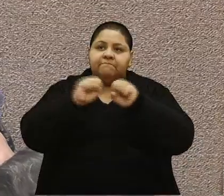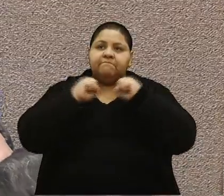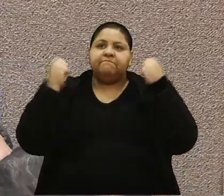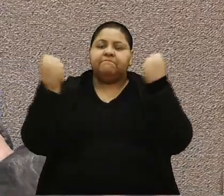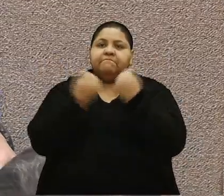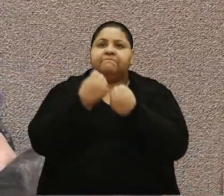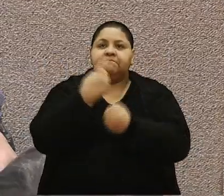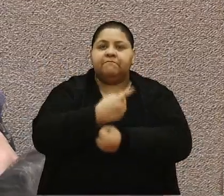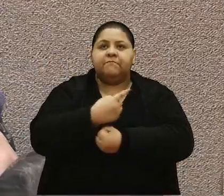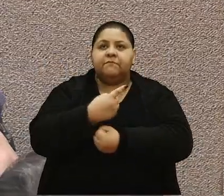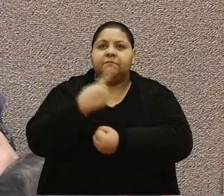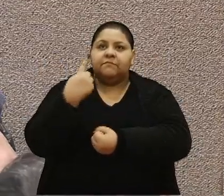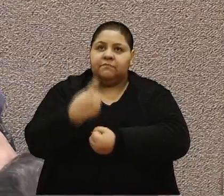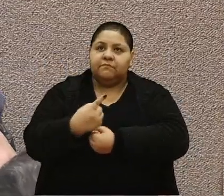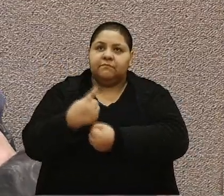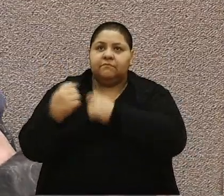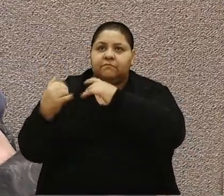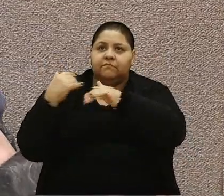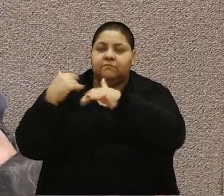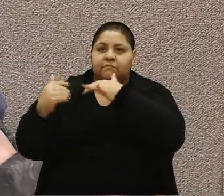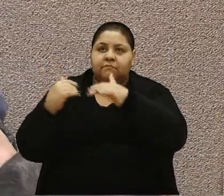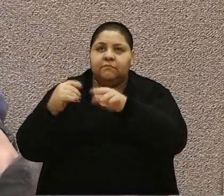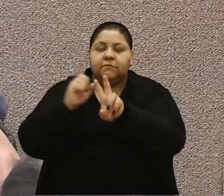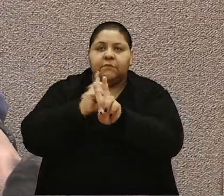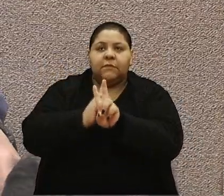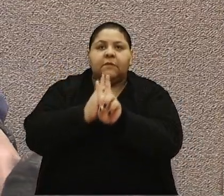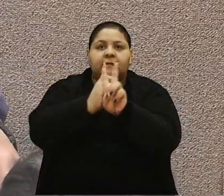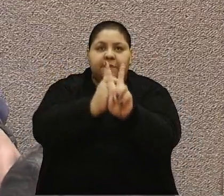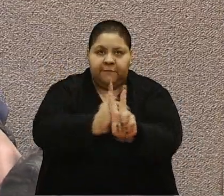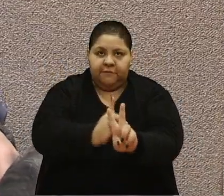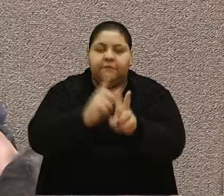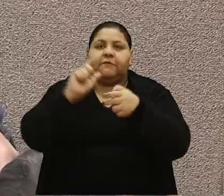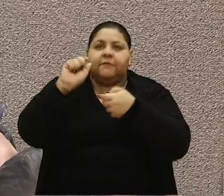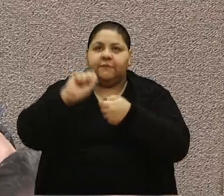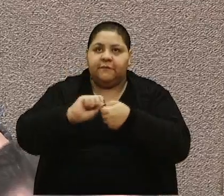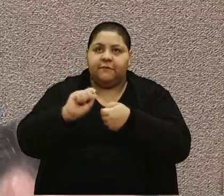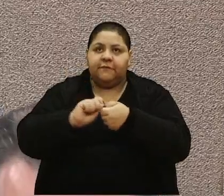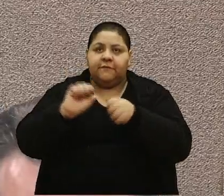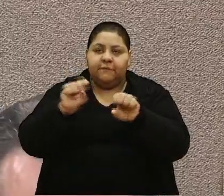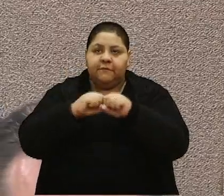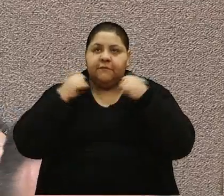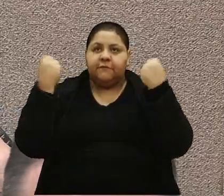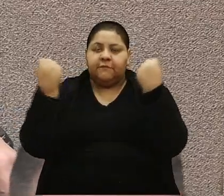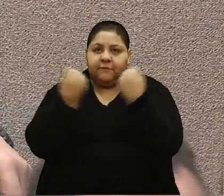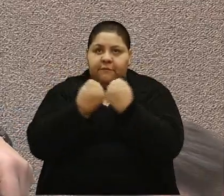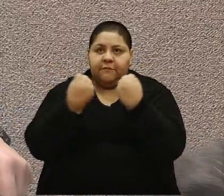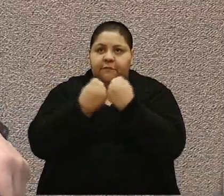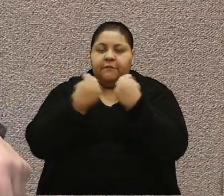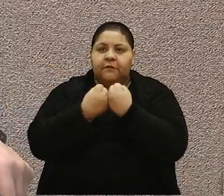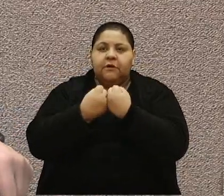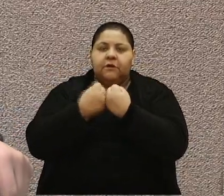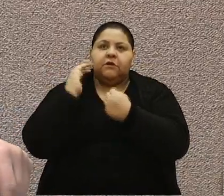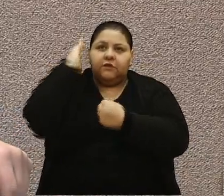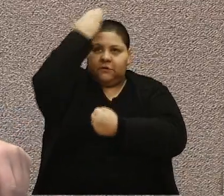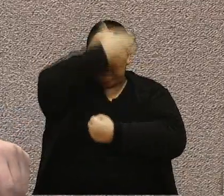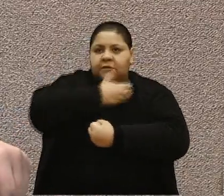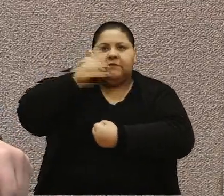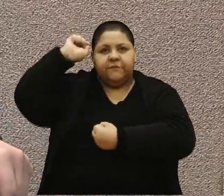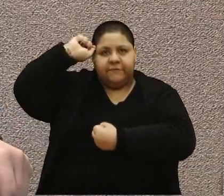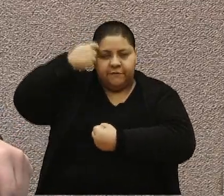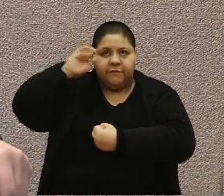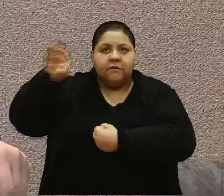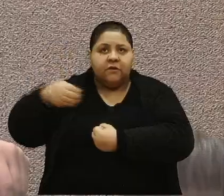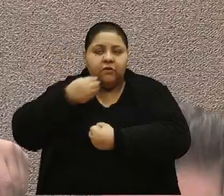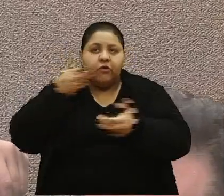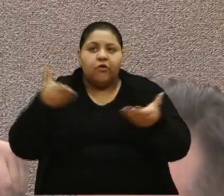11º seminário do Movimento de Emaús, que foi realizado lá no Seminário Aparecida. Obrigado pela presença. E aproveitando isso, hoje é um dia